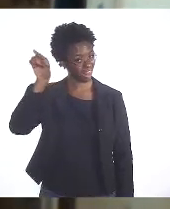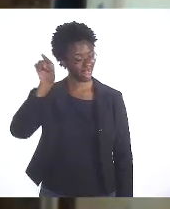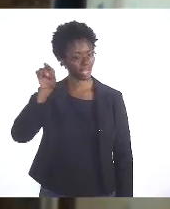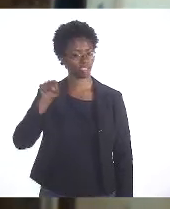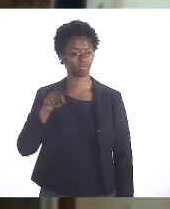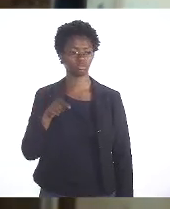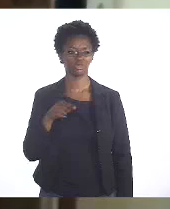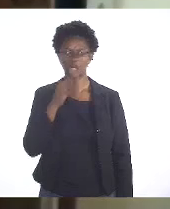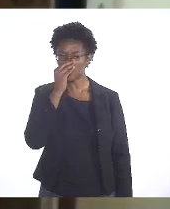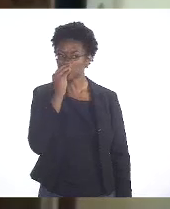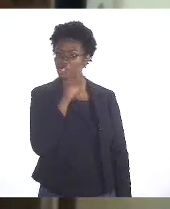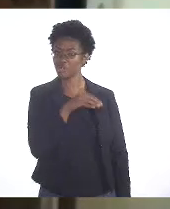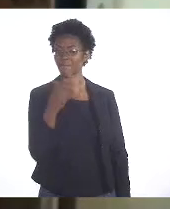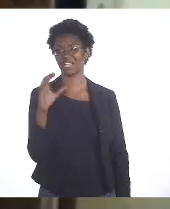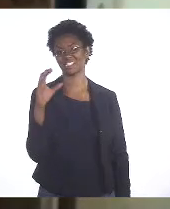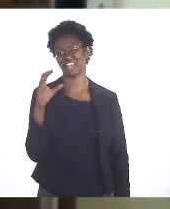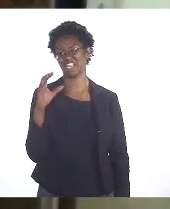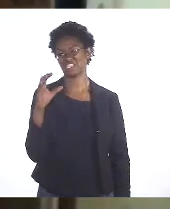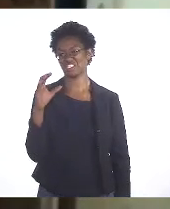negacionista,